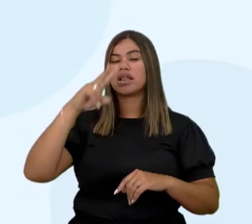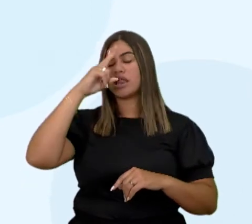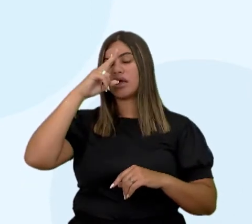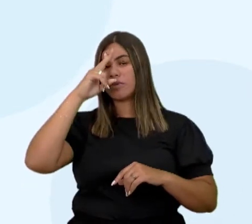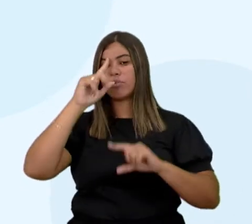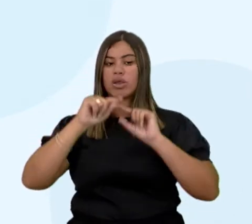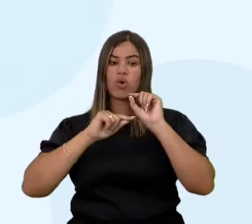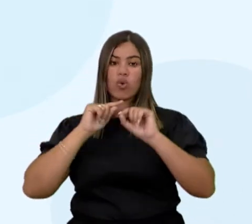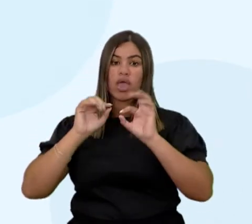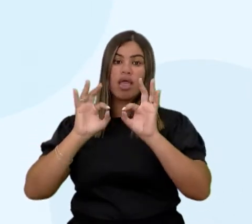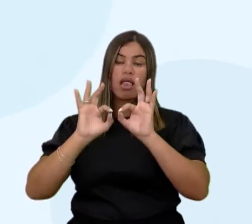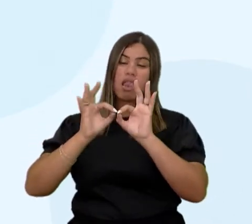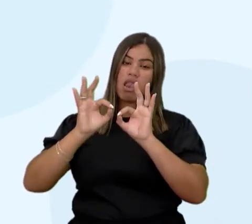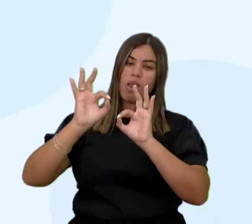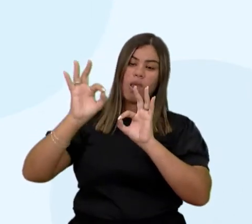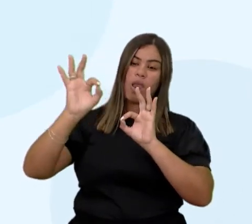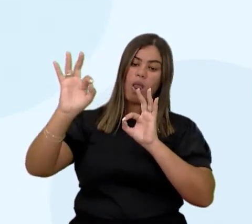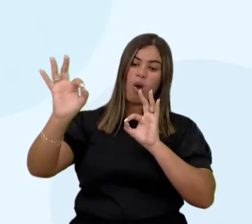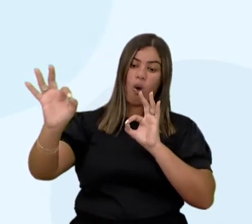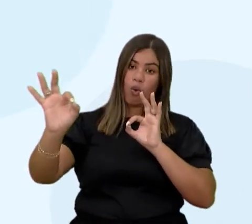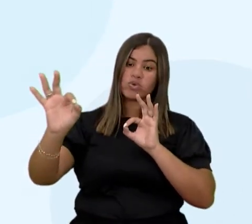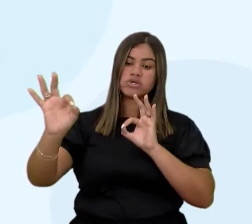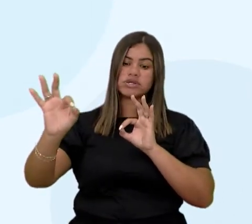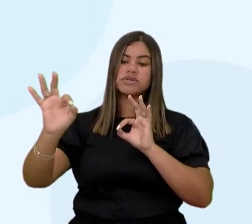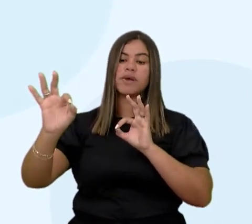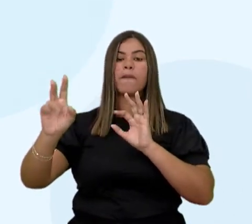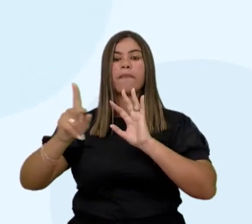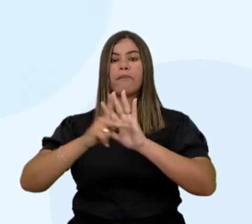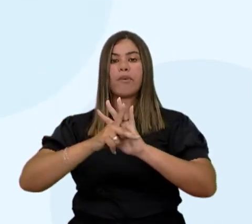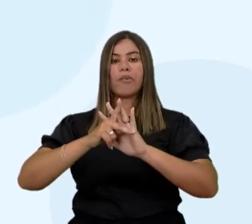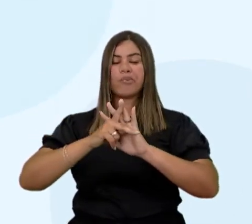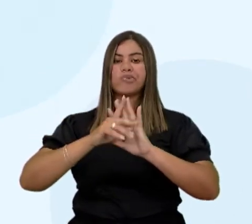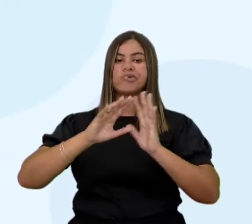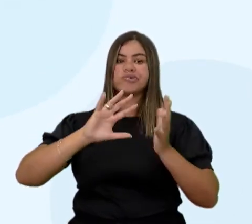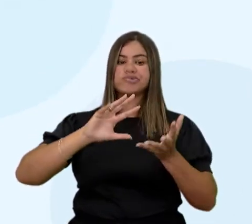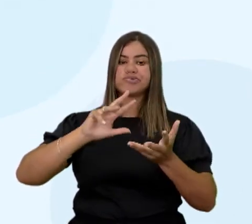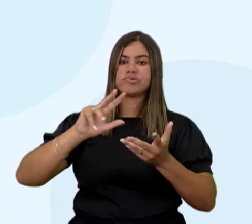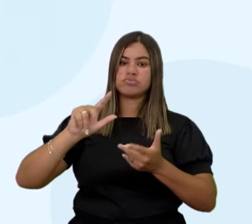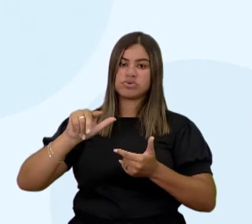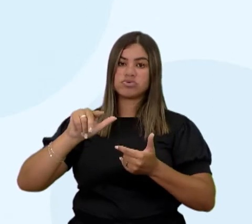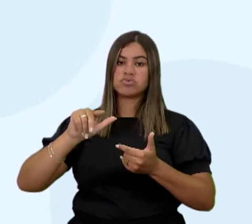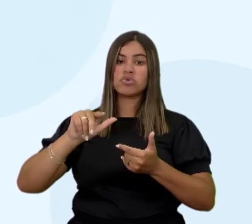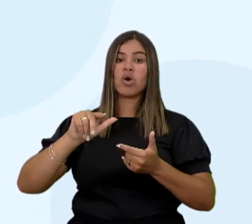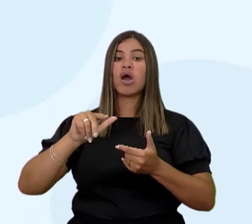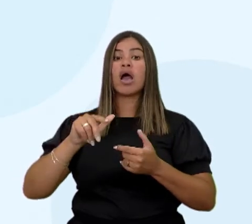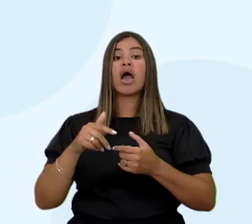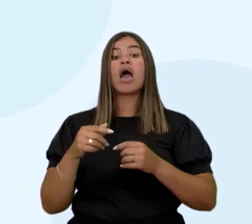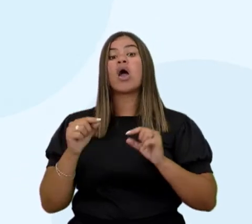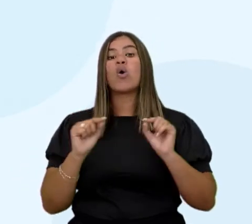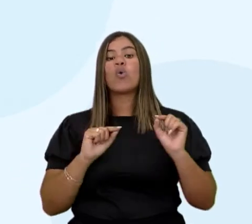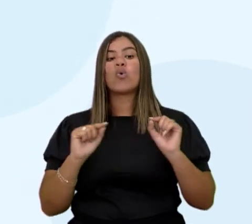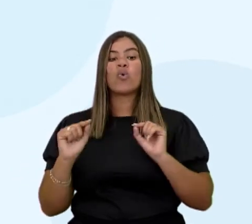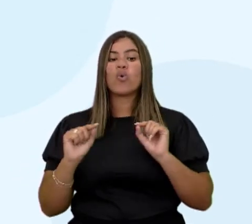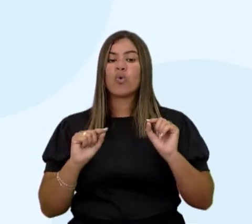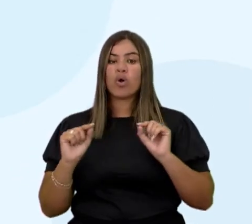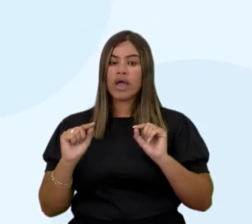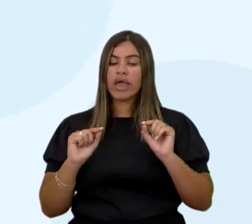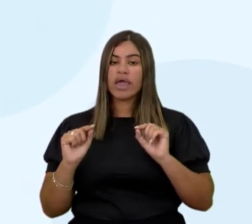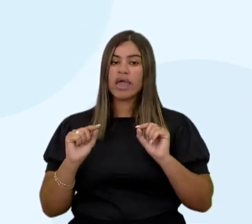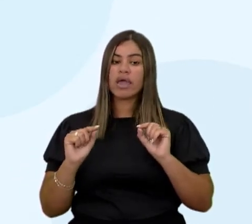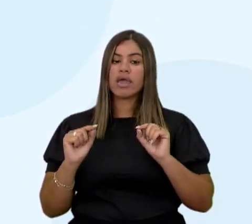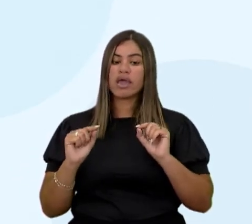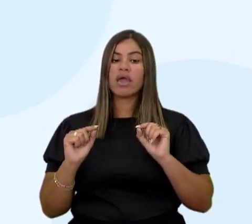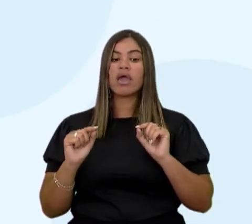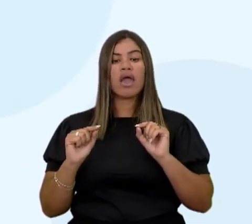em distância, né, do universo, essa distância aí é uma distância